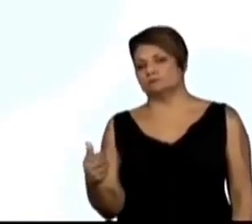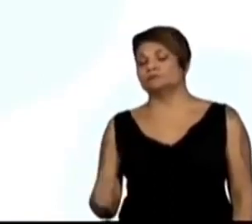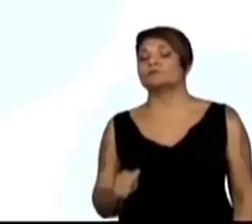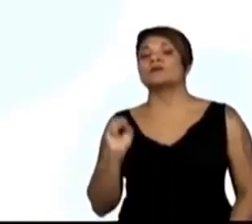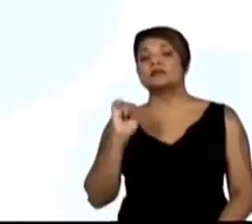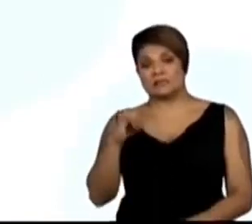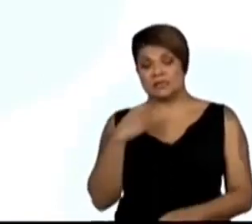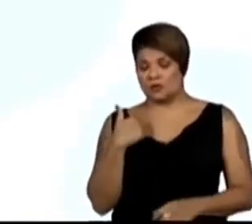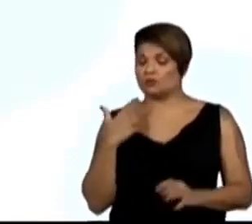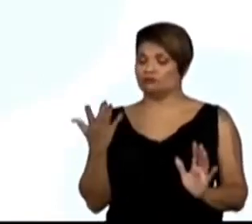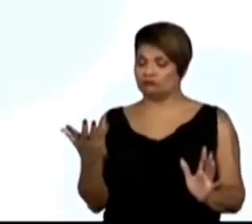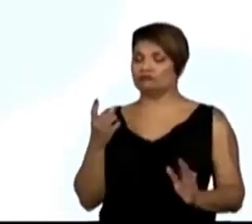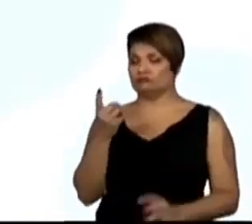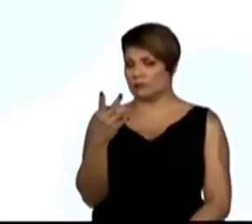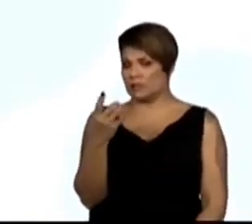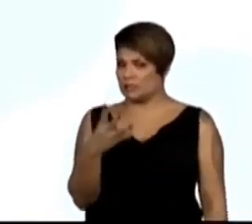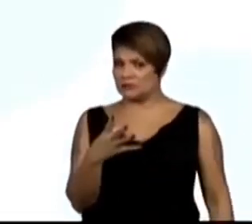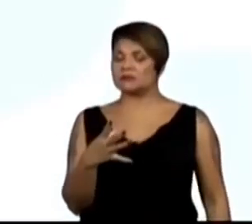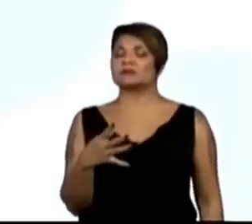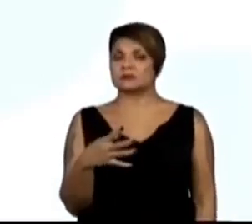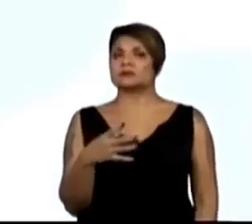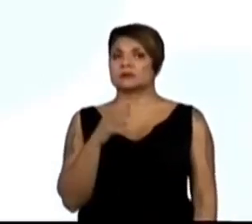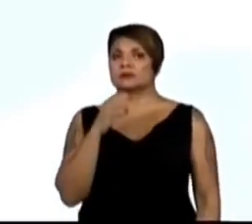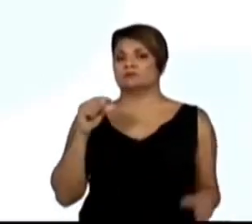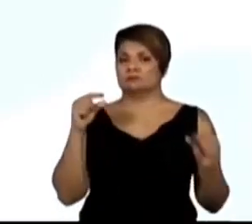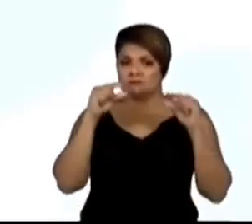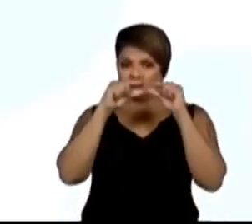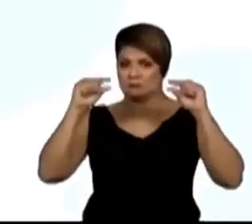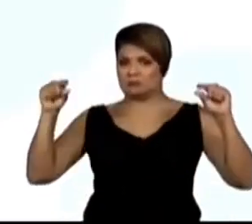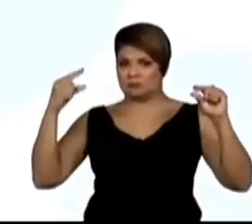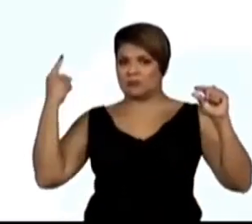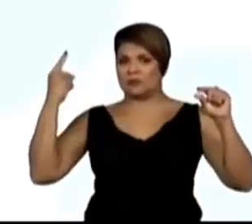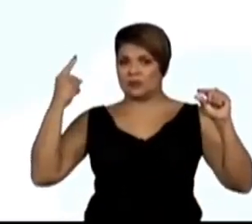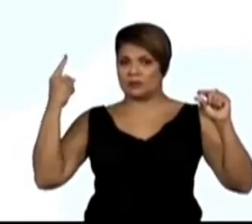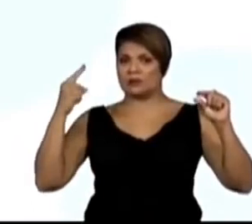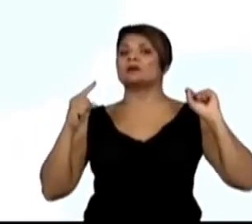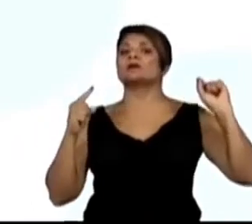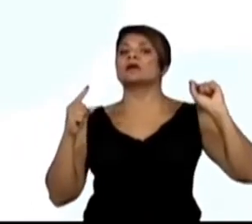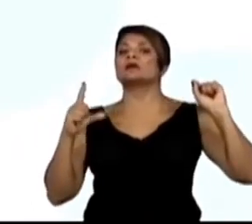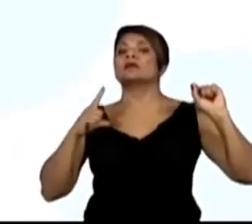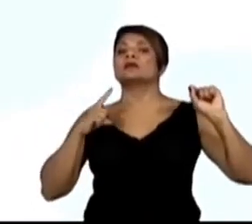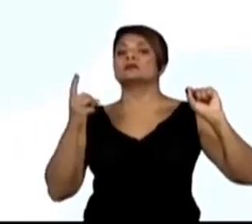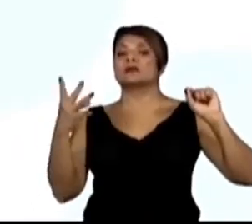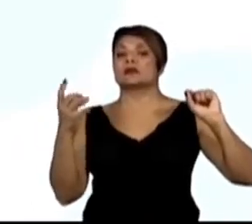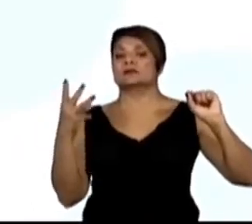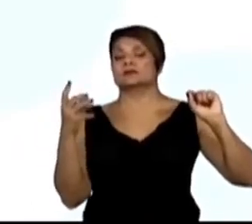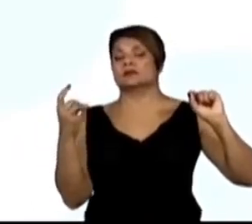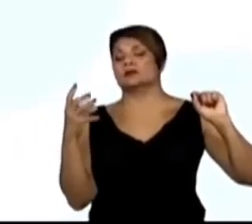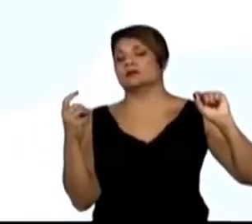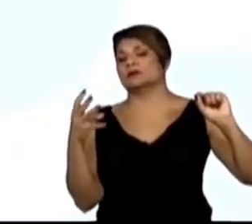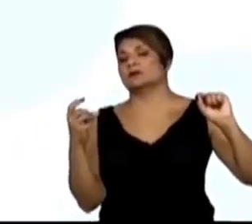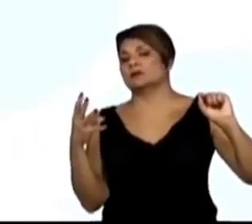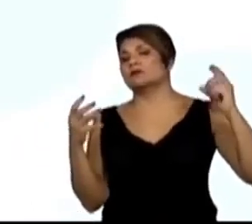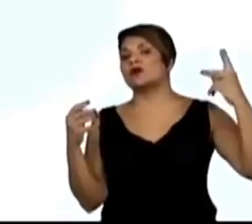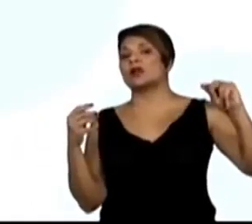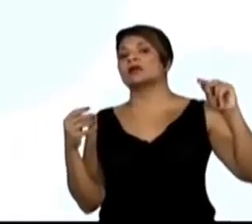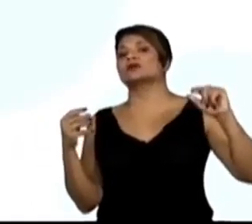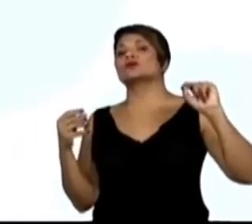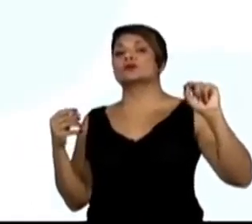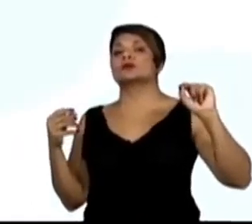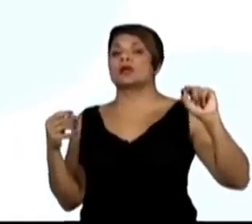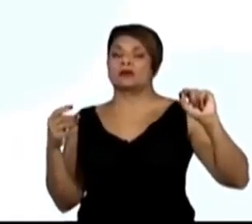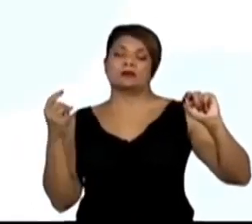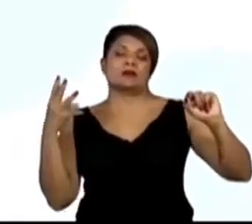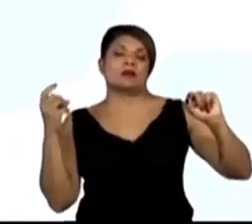13 tampas, essa primeira linha de tampas, eu tô falando de quem? Eu estou falando de quem nessa aí? E aí é valendo. Quem que está prestando